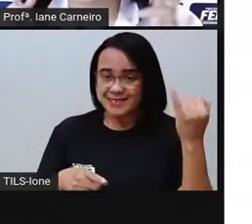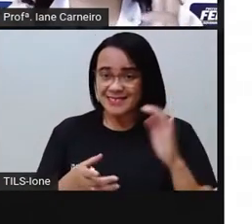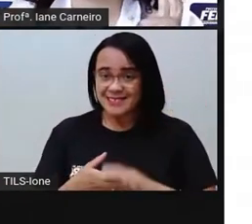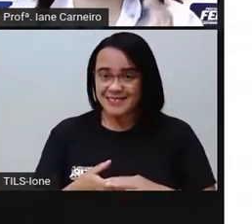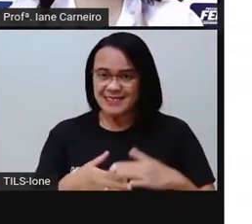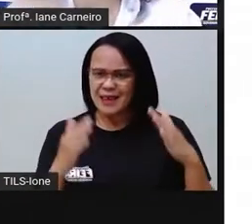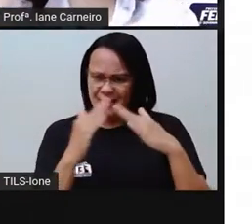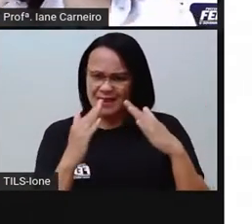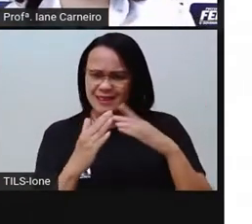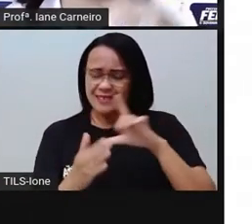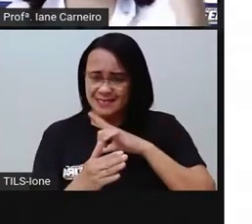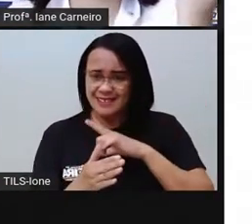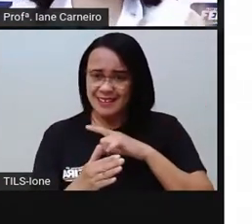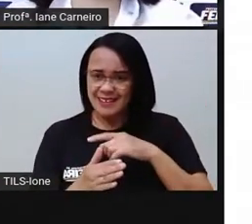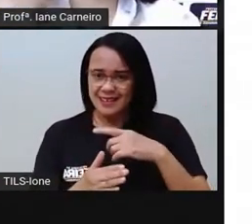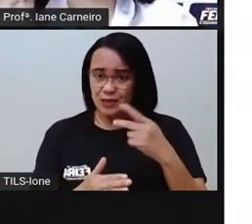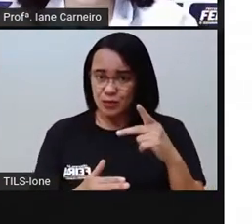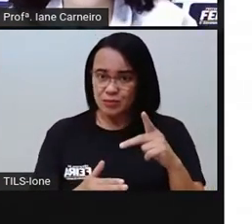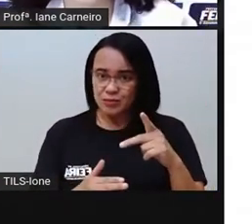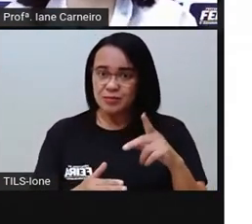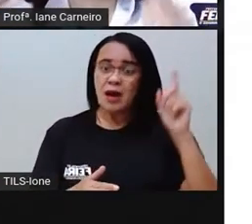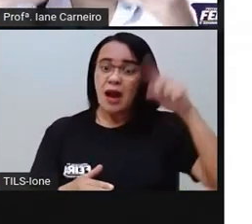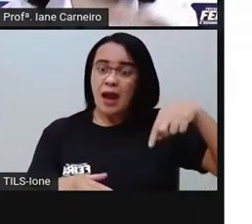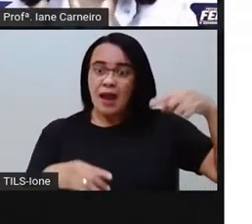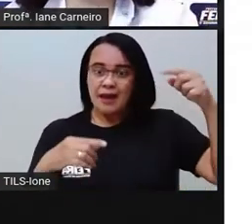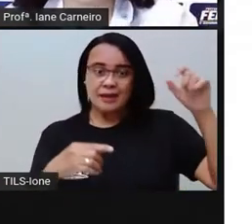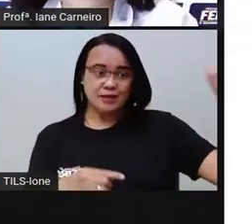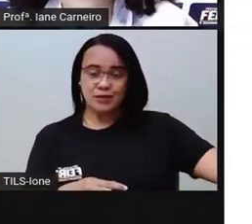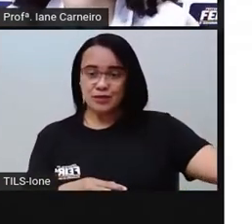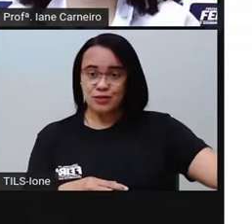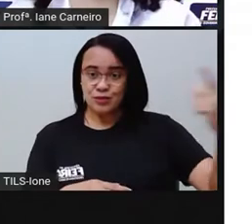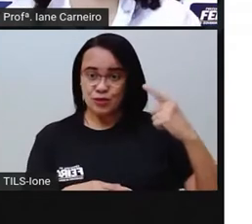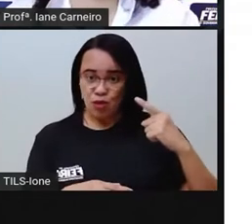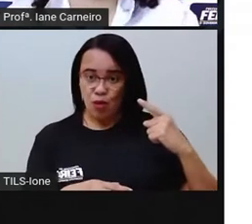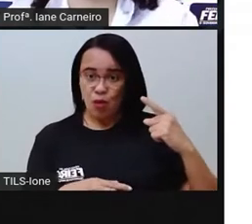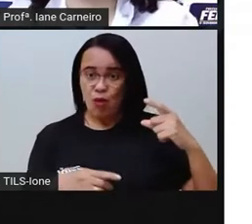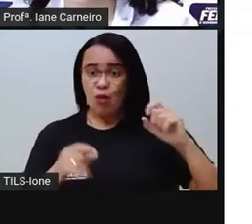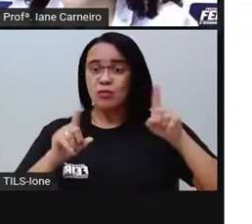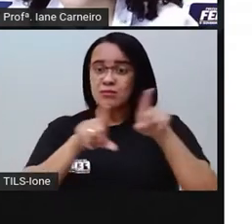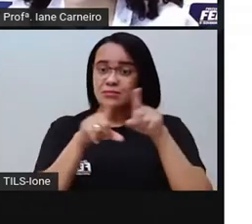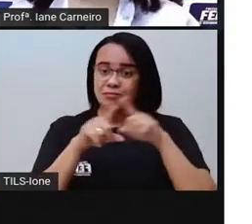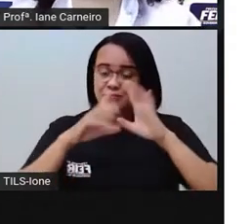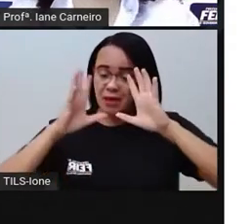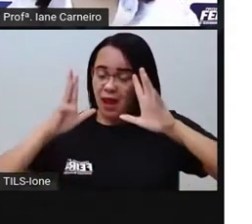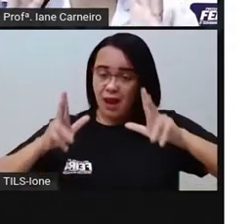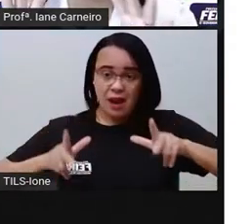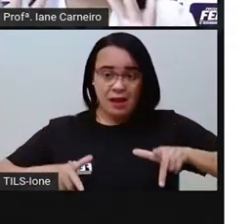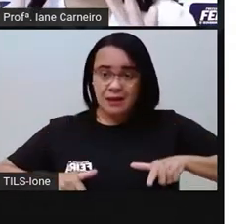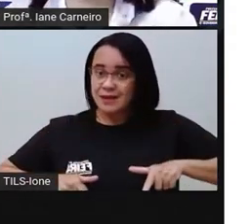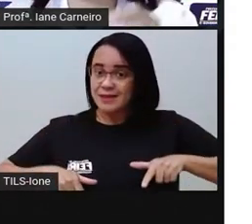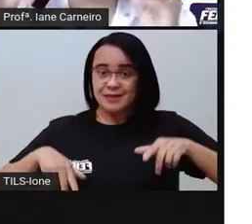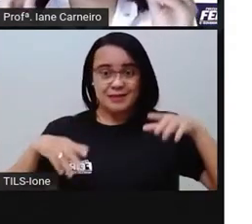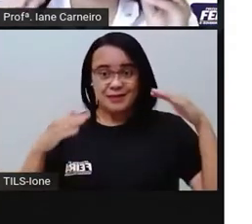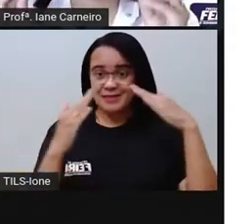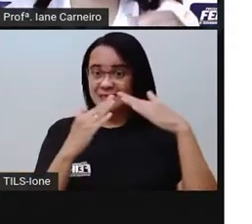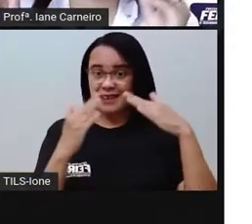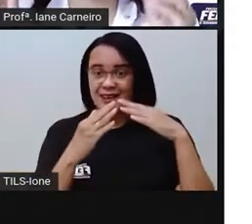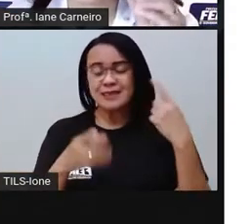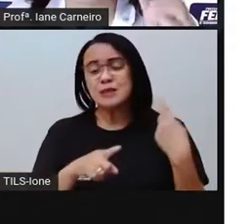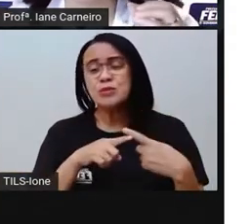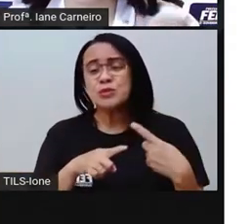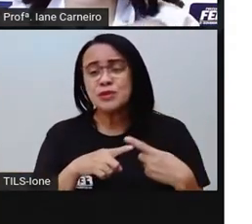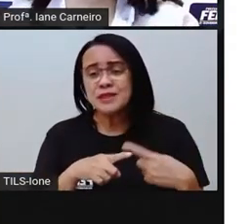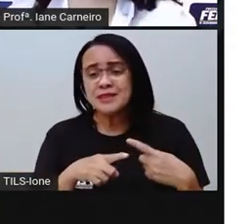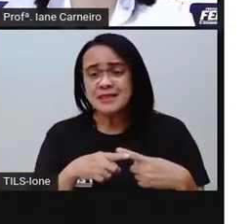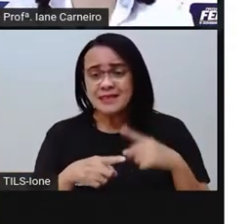aí um pouquinho, ó, o que é que o sol tem a ver com a limpeza da nossa casa? Pois é, vocês vão ver daqui a pouco quanto o sol